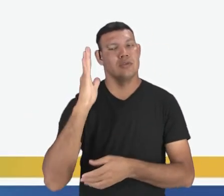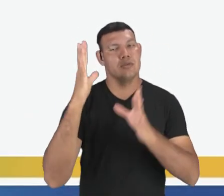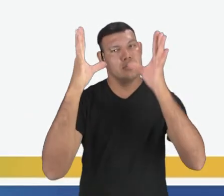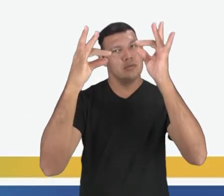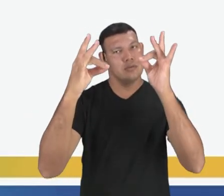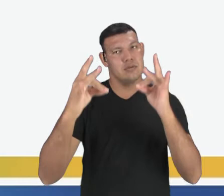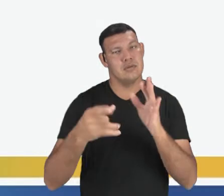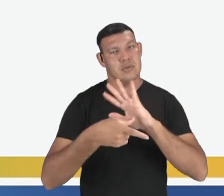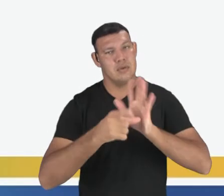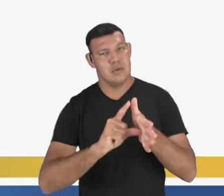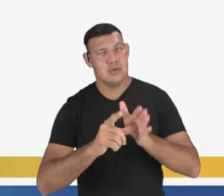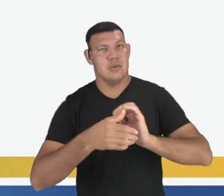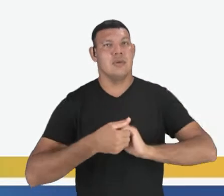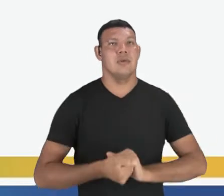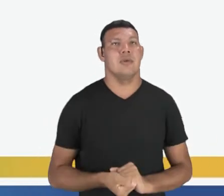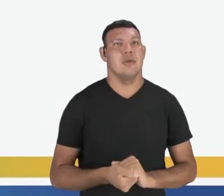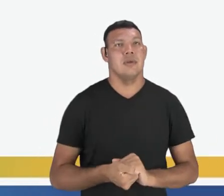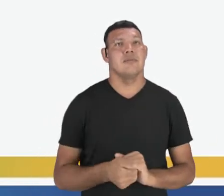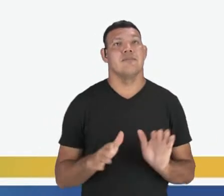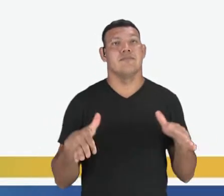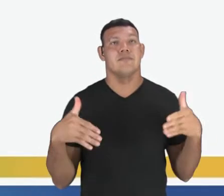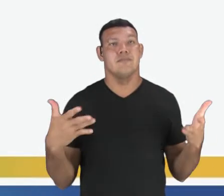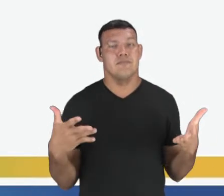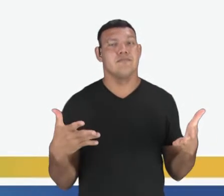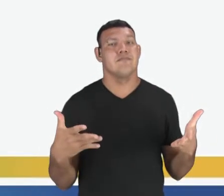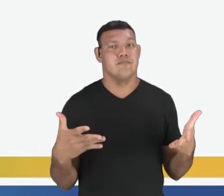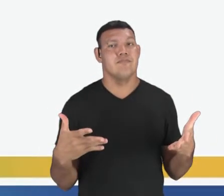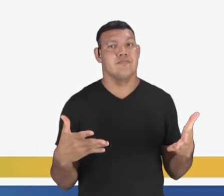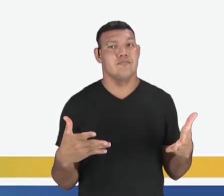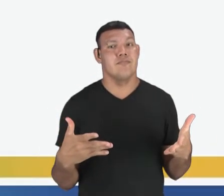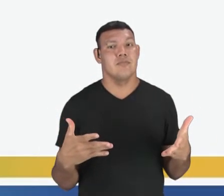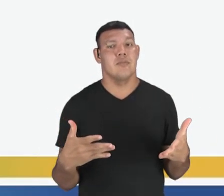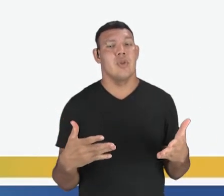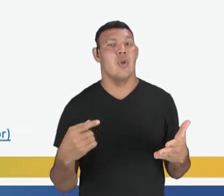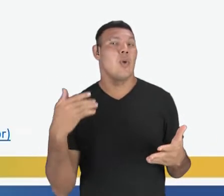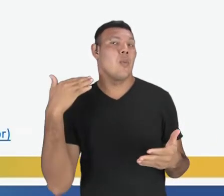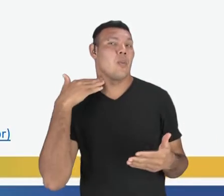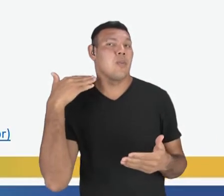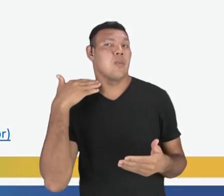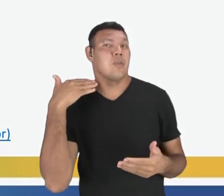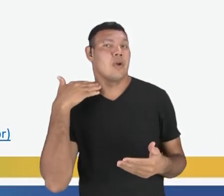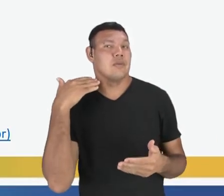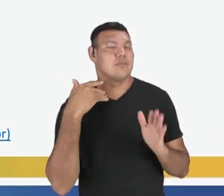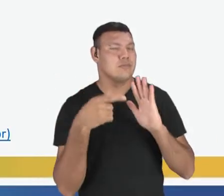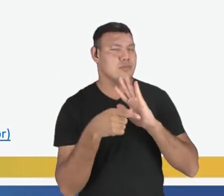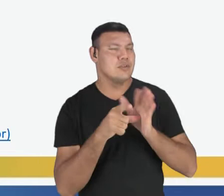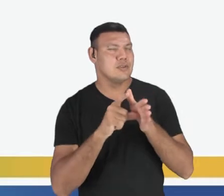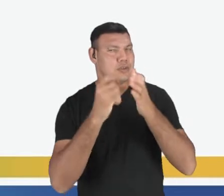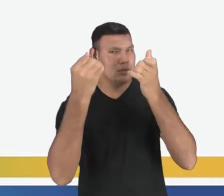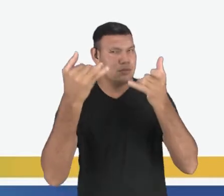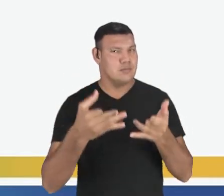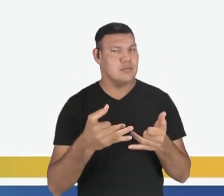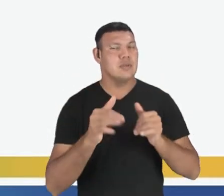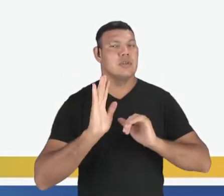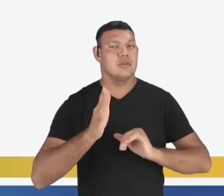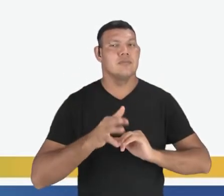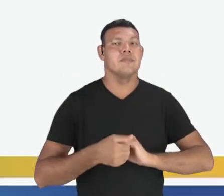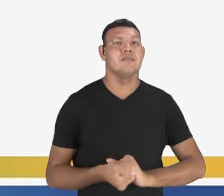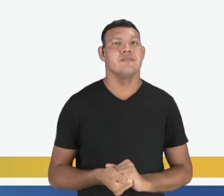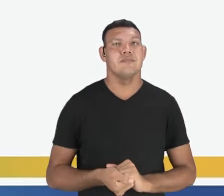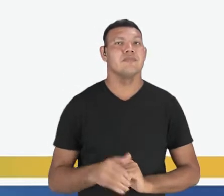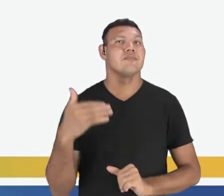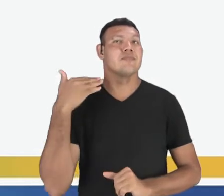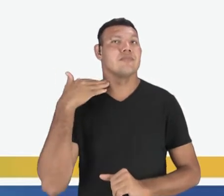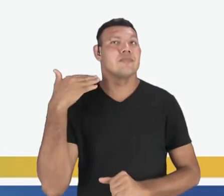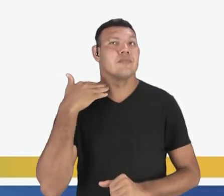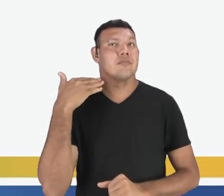anteriormente. E aí temos a questão do banco que foi citado anteriormente. Esse banco é